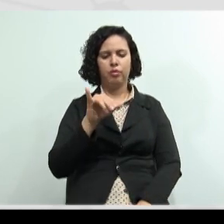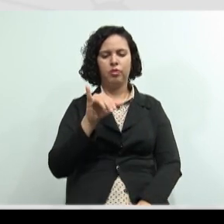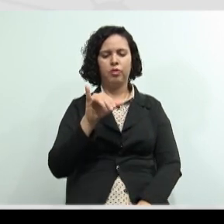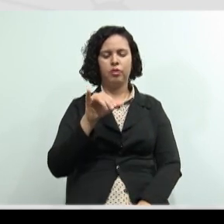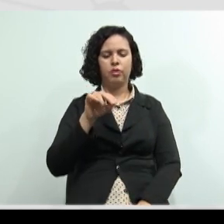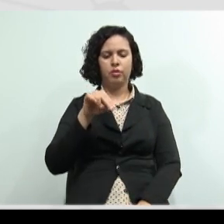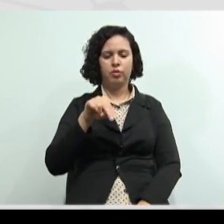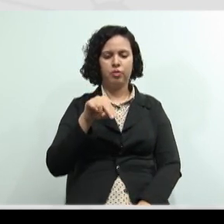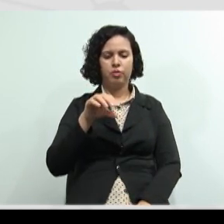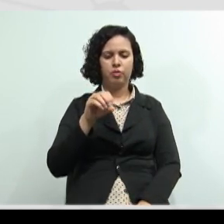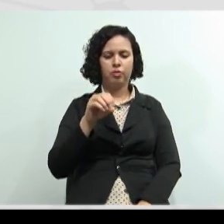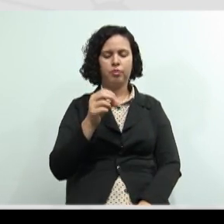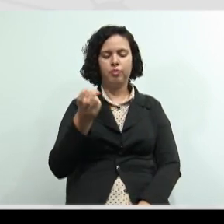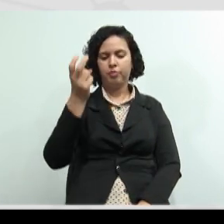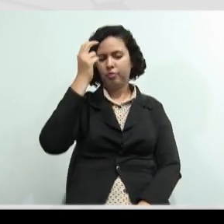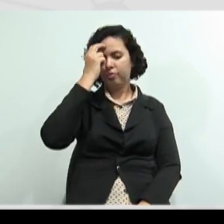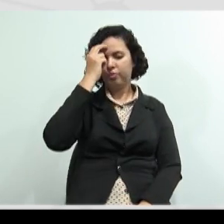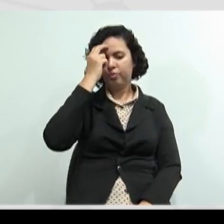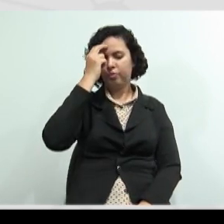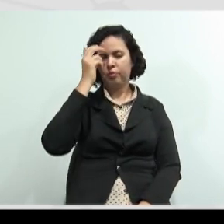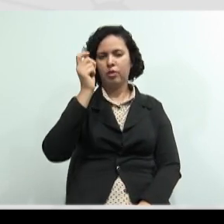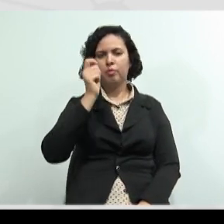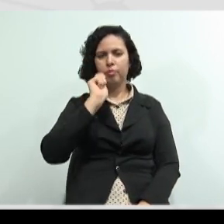pesca e suinocultura.